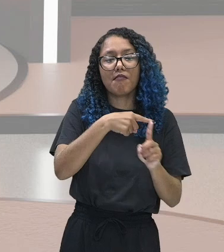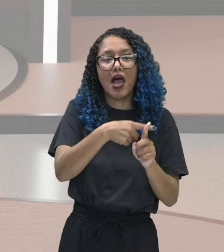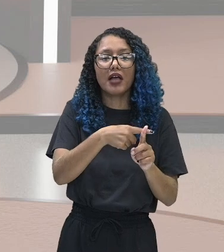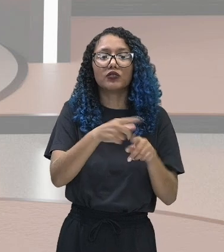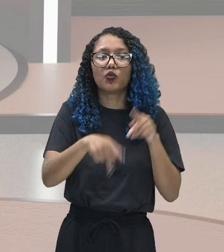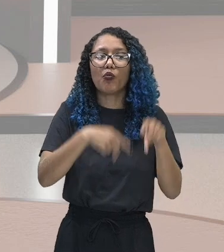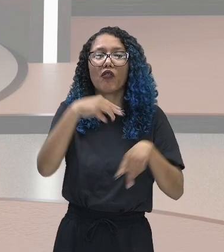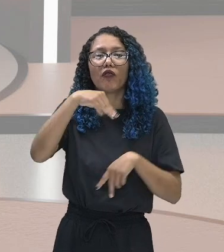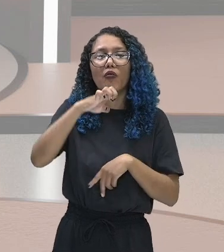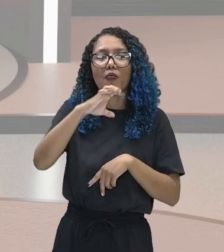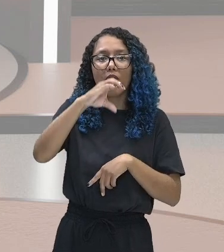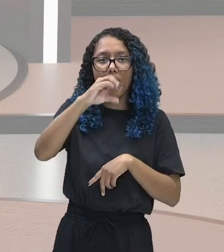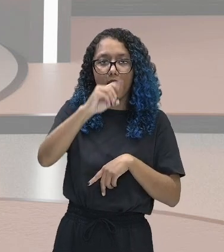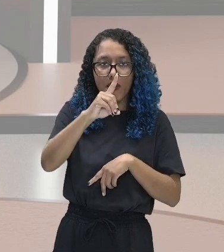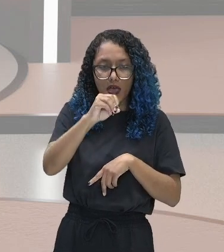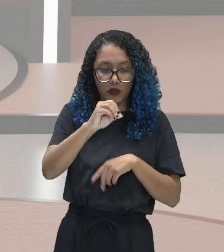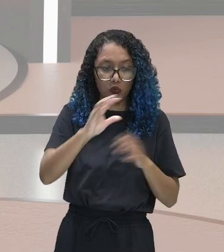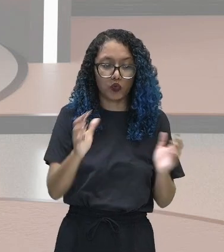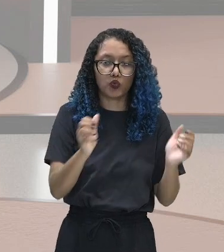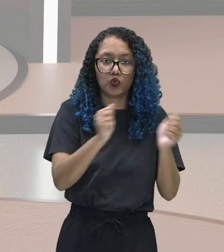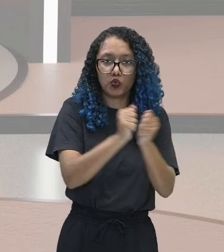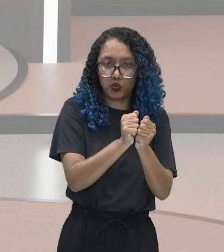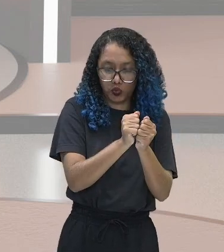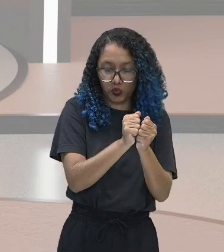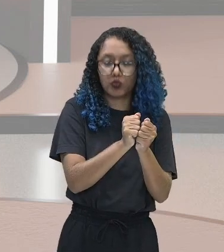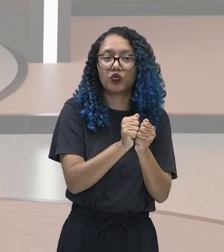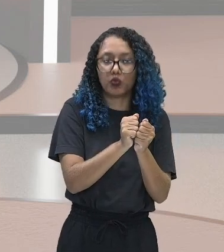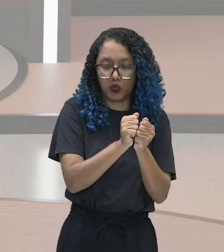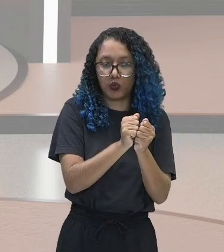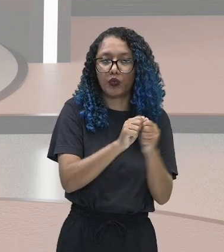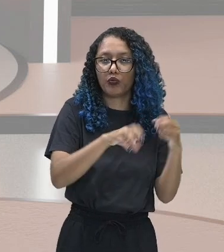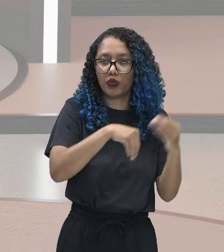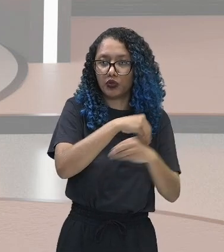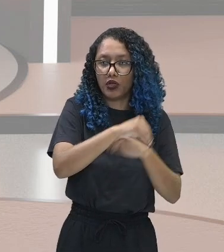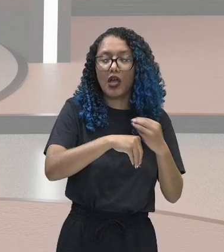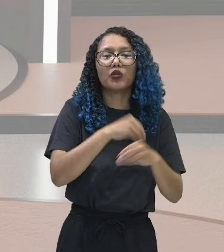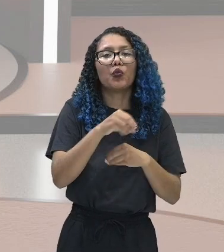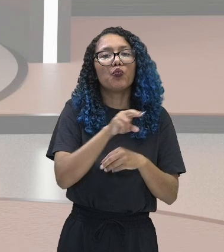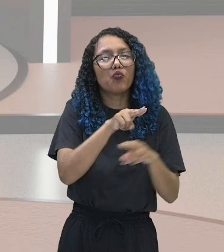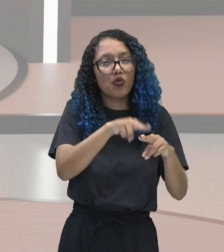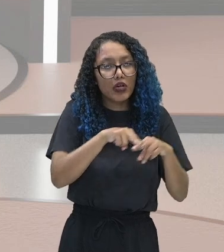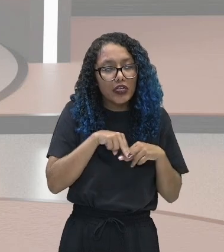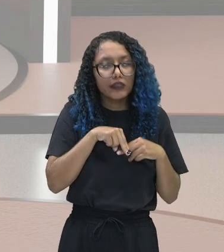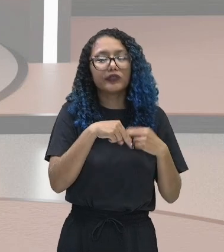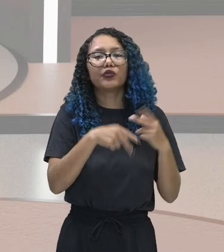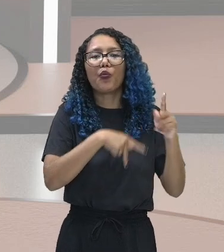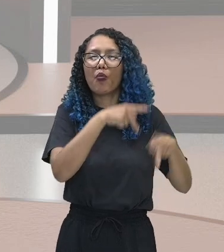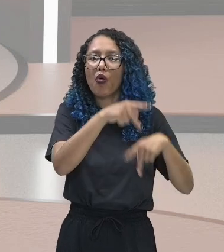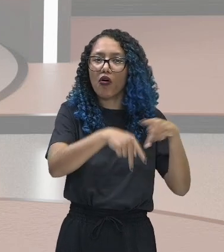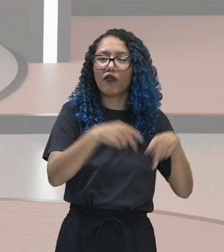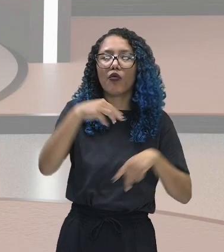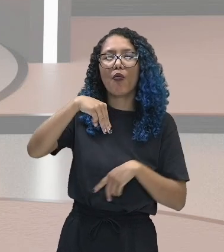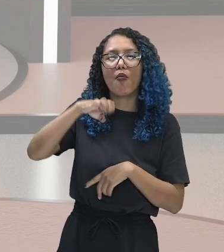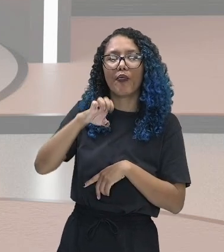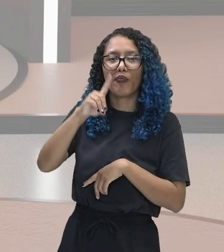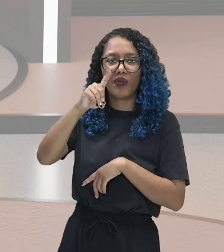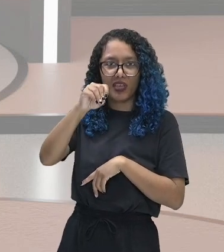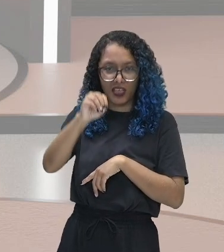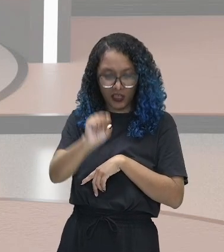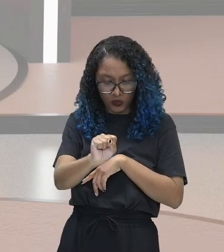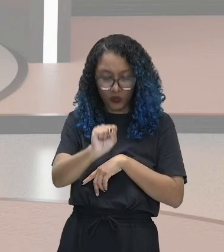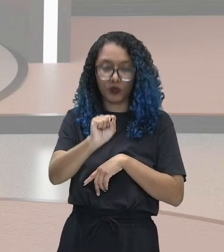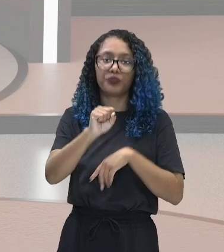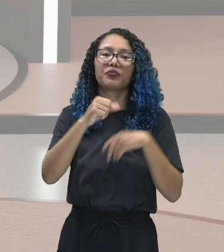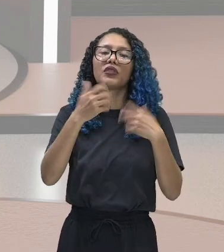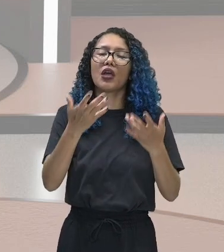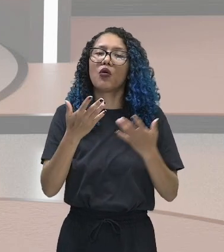conhecidos aí, né, como os povos medos. Ou, né, a gente tem aí, quando começa realmente aí esse conflito